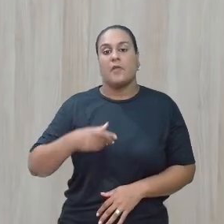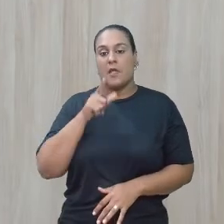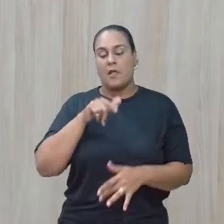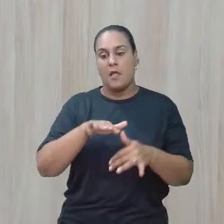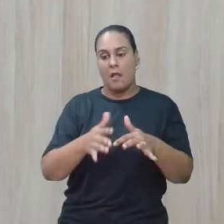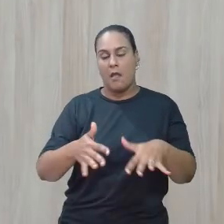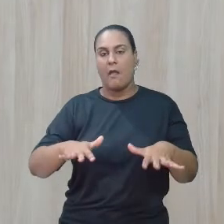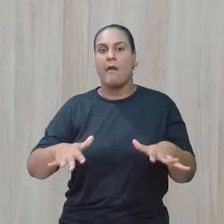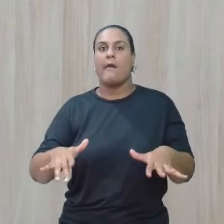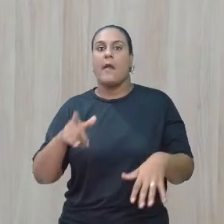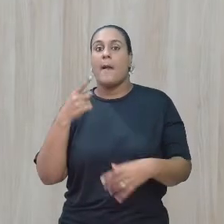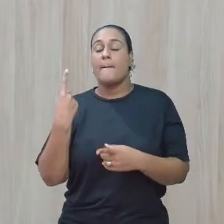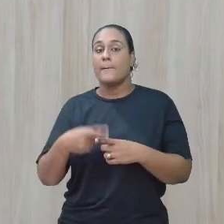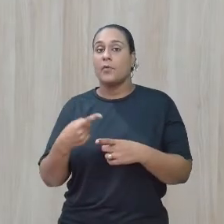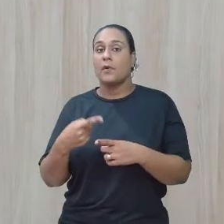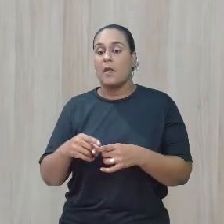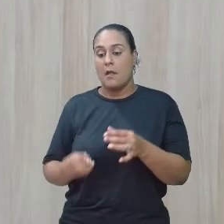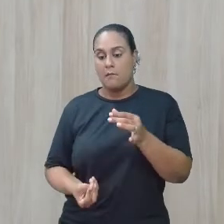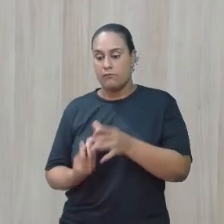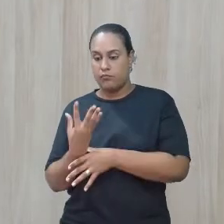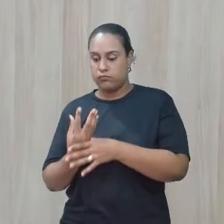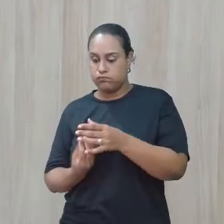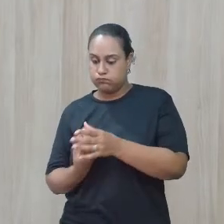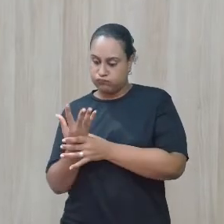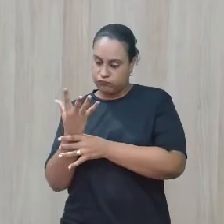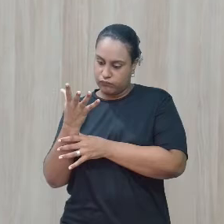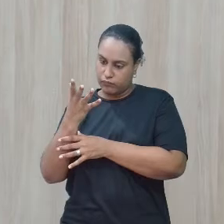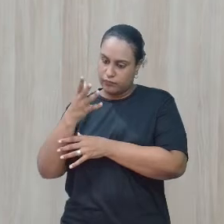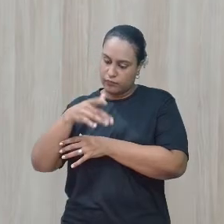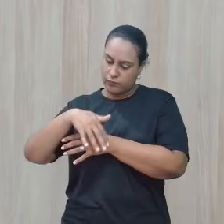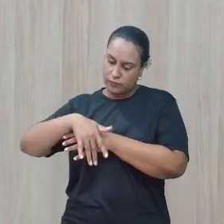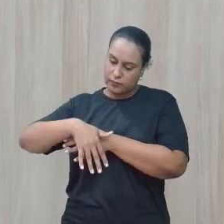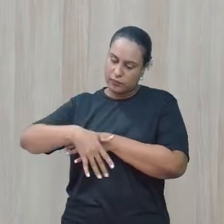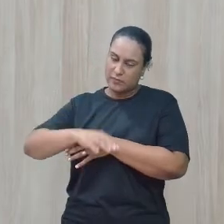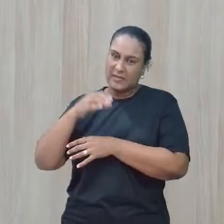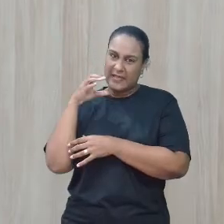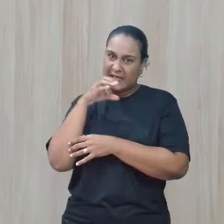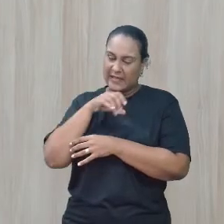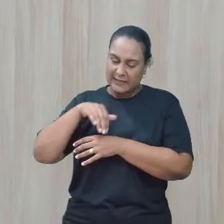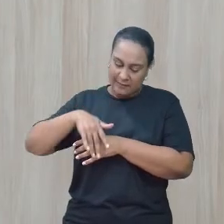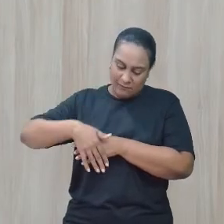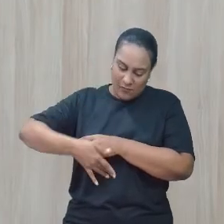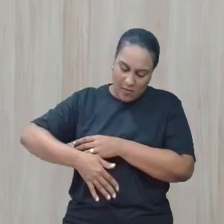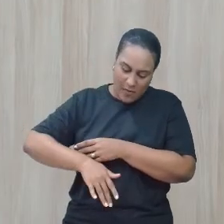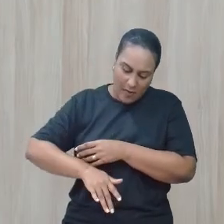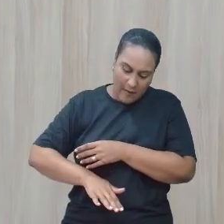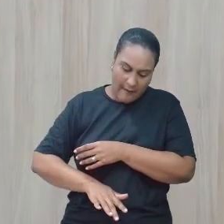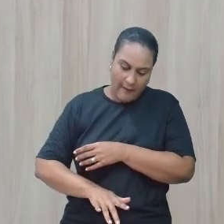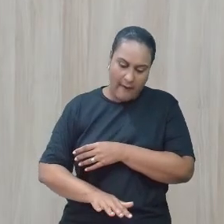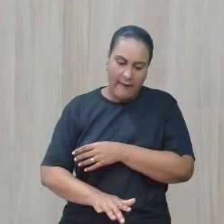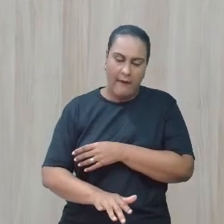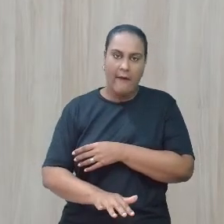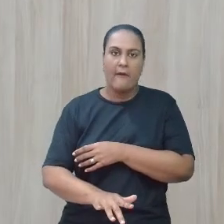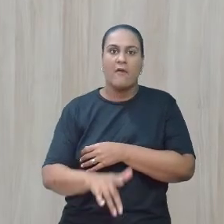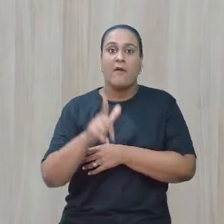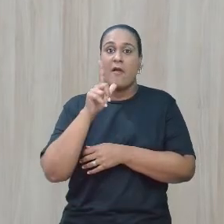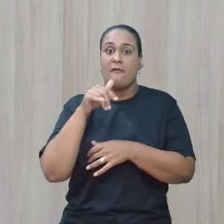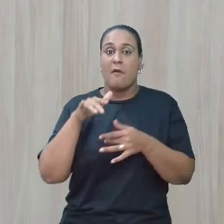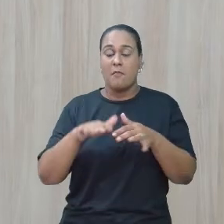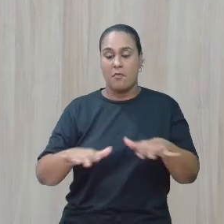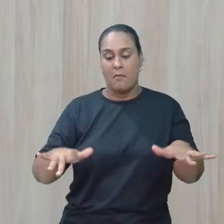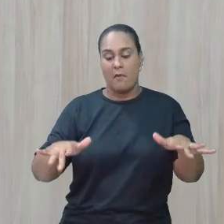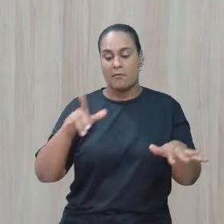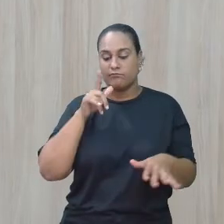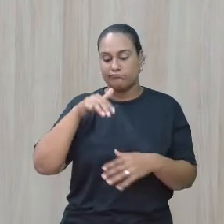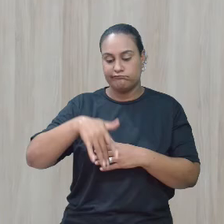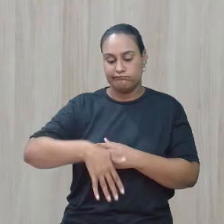na vida marinha, até também as aves que se alimentam daqueles peixes ali, né, daquela